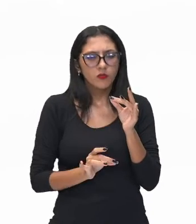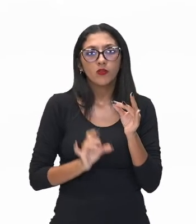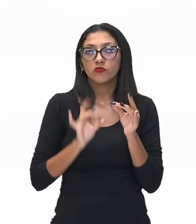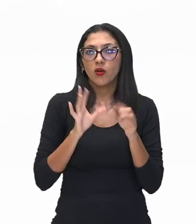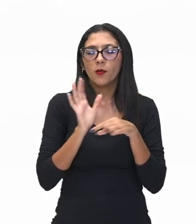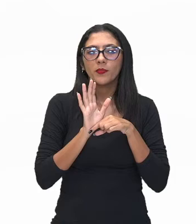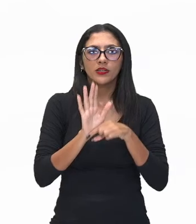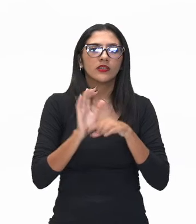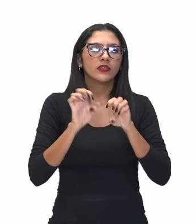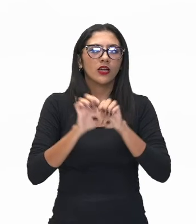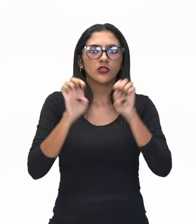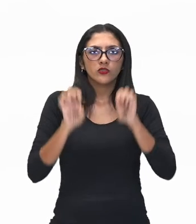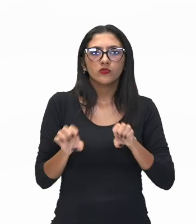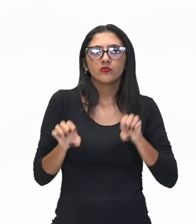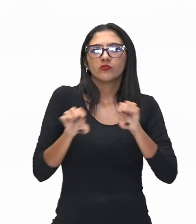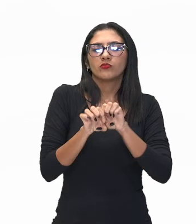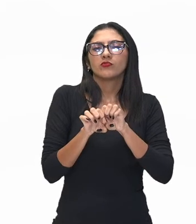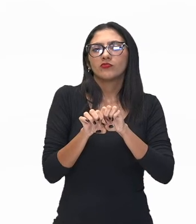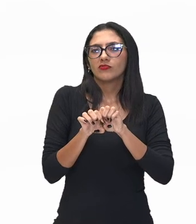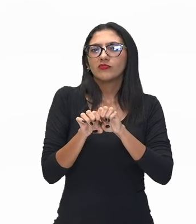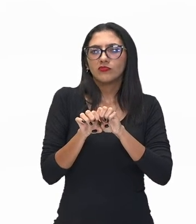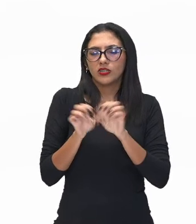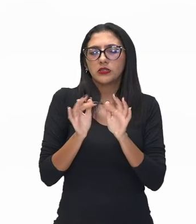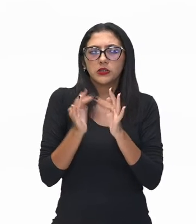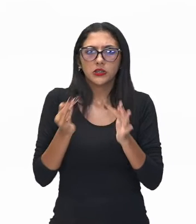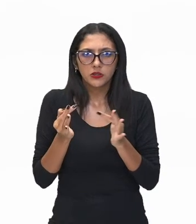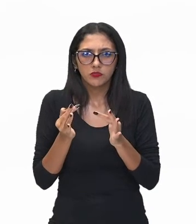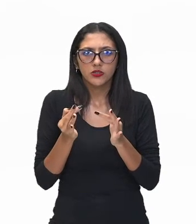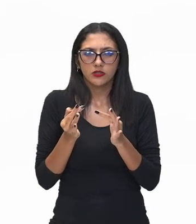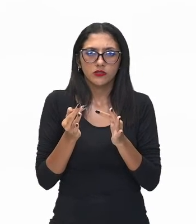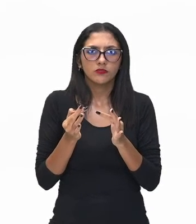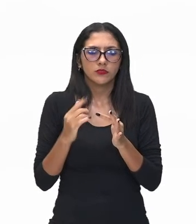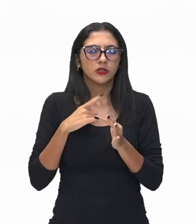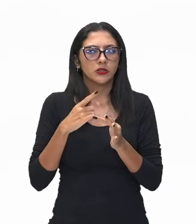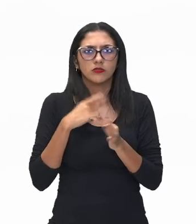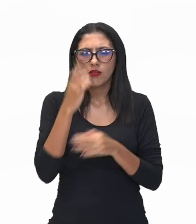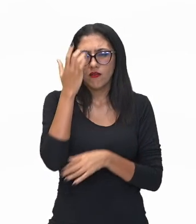né, a estrutura, como ele se forma,